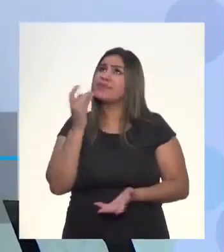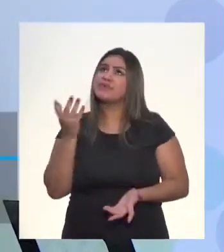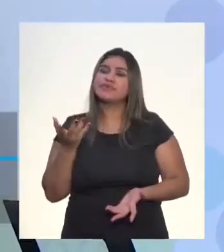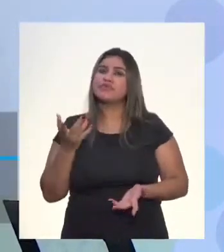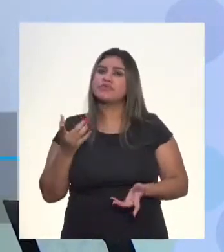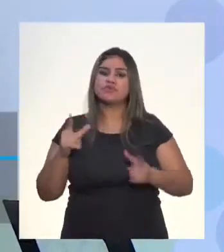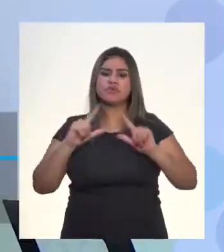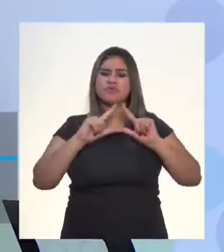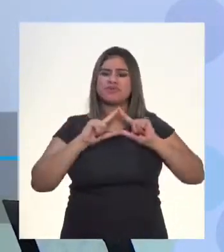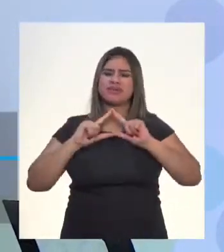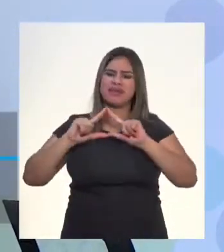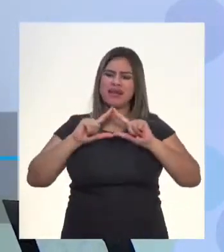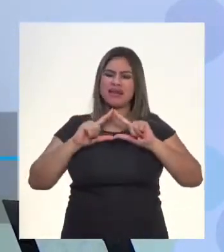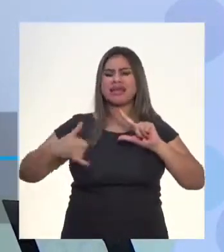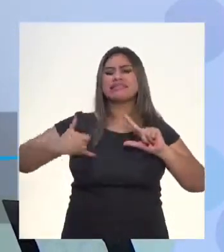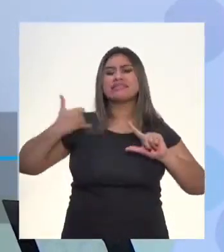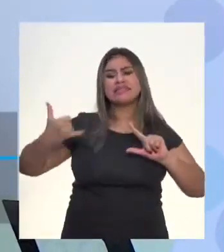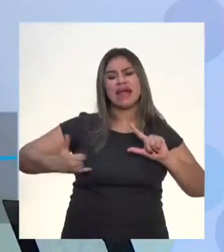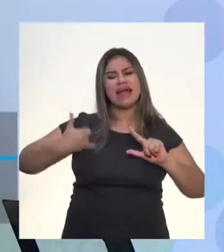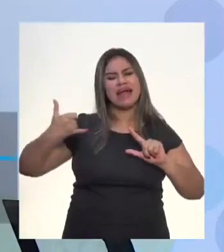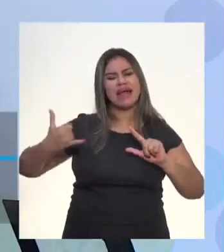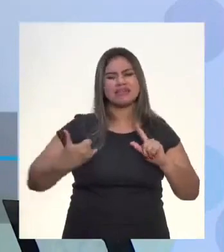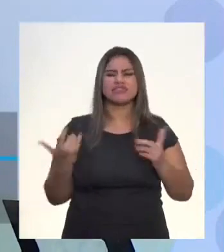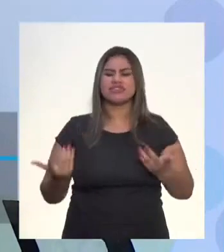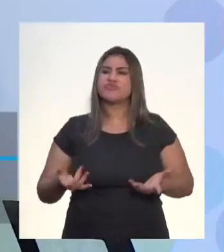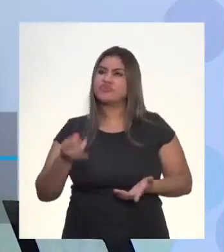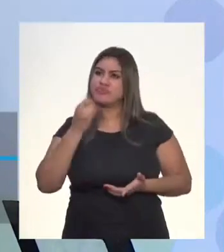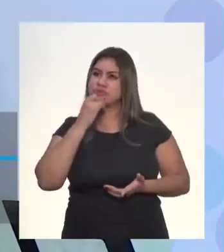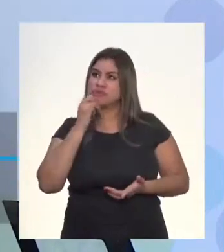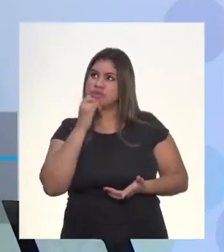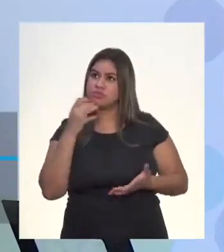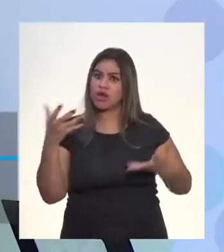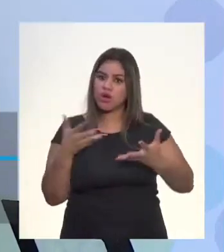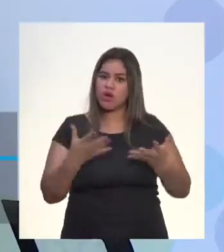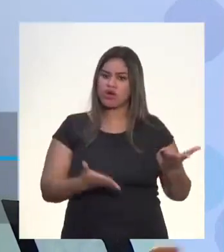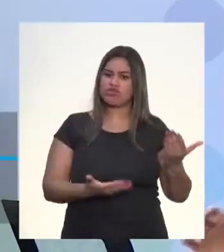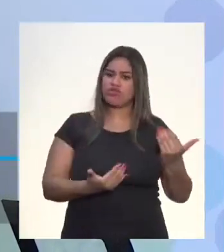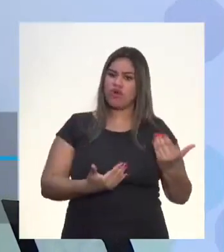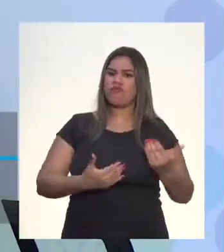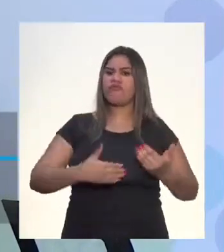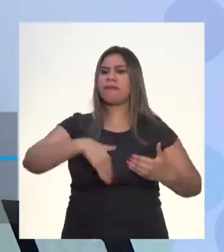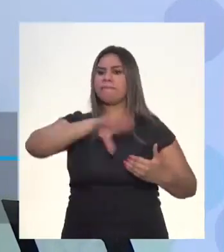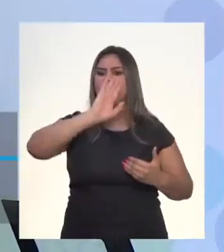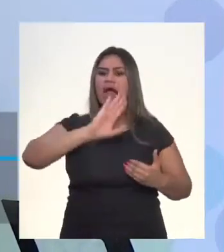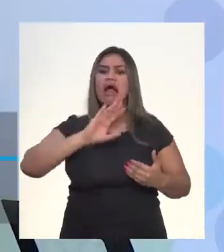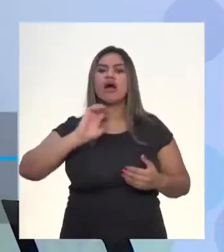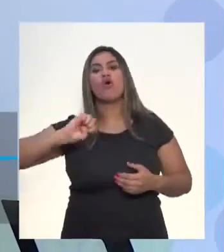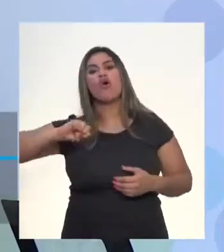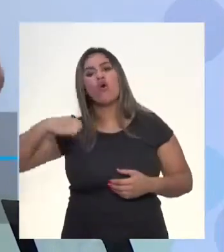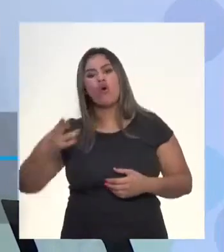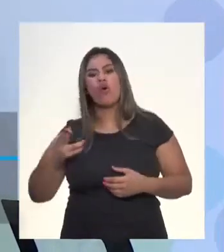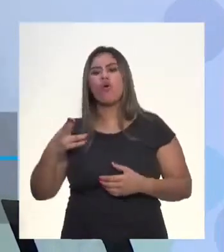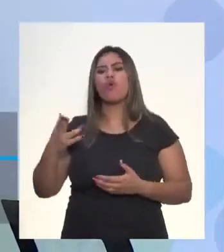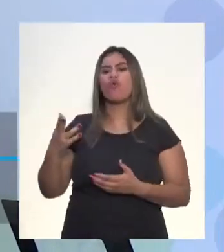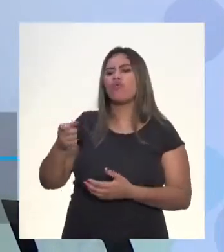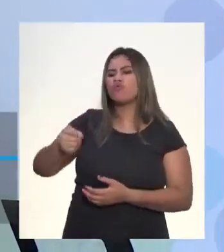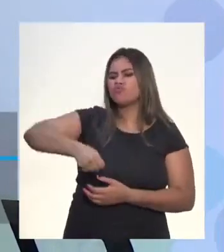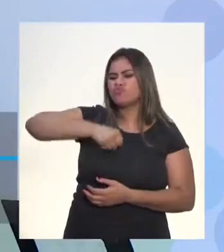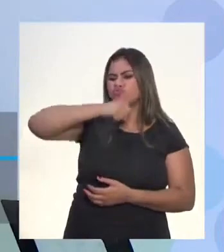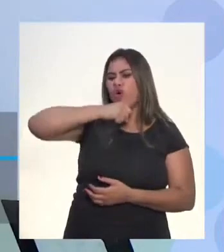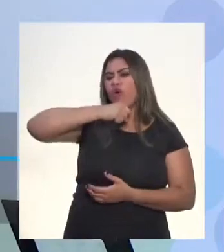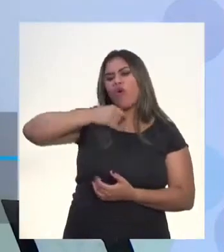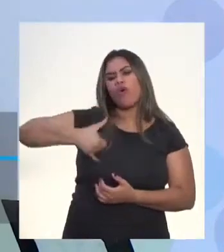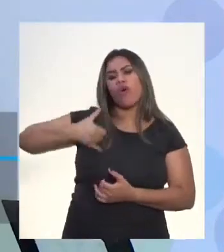pirâmide etária, né? Então, quer dizer, a gente tem o maior número de jovens, a gente tem o maior número de idosos, né? A taxa de natalidade, taxa de